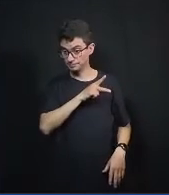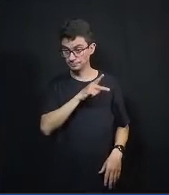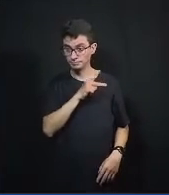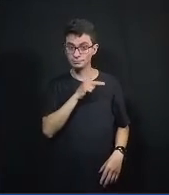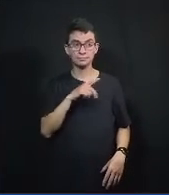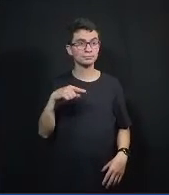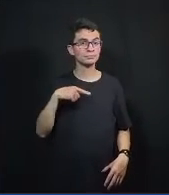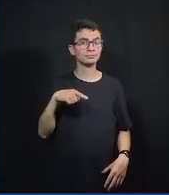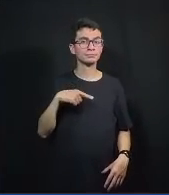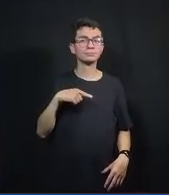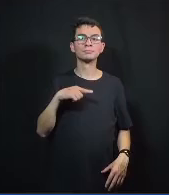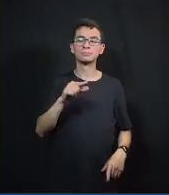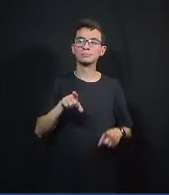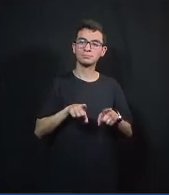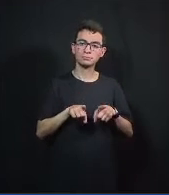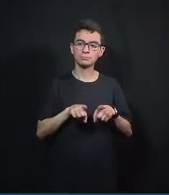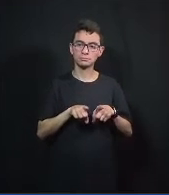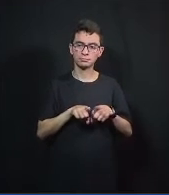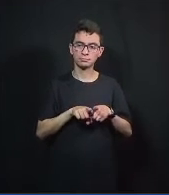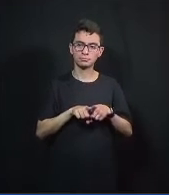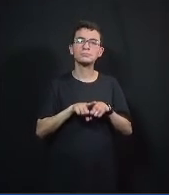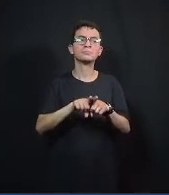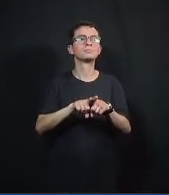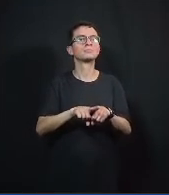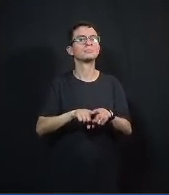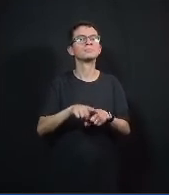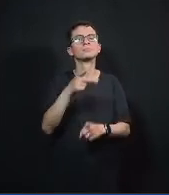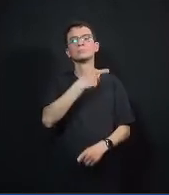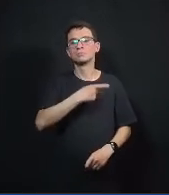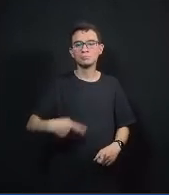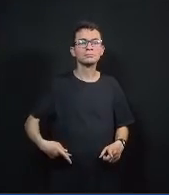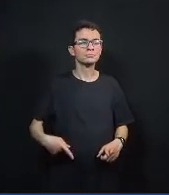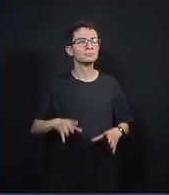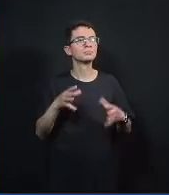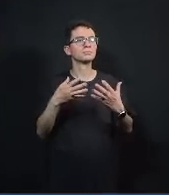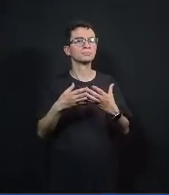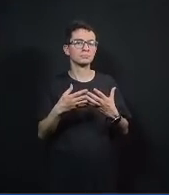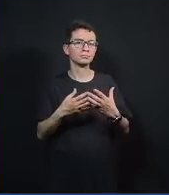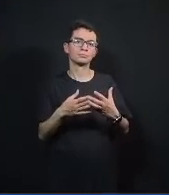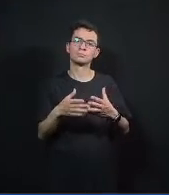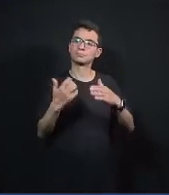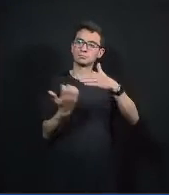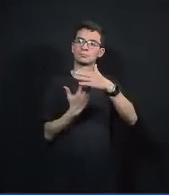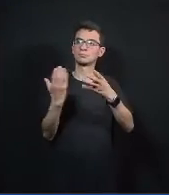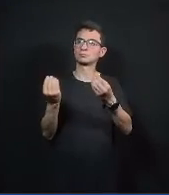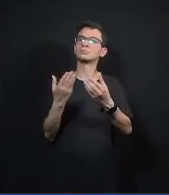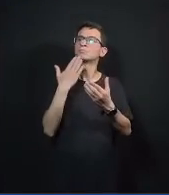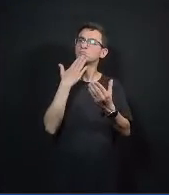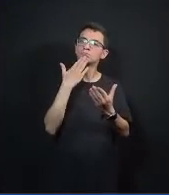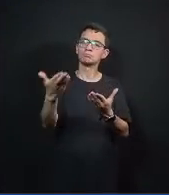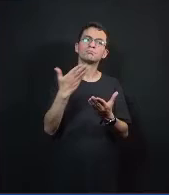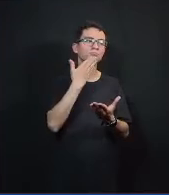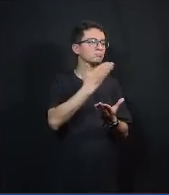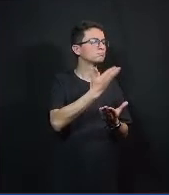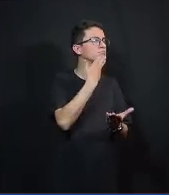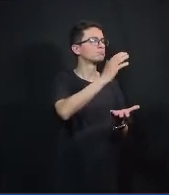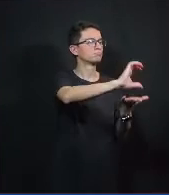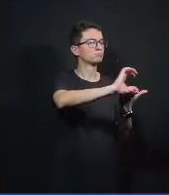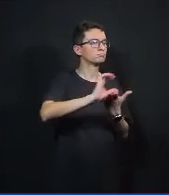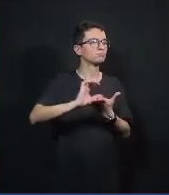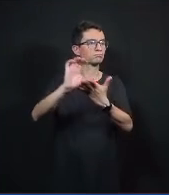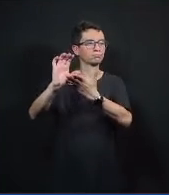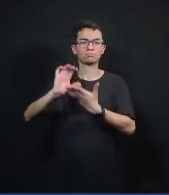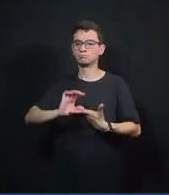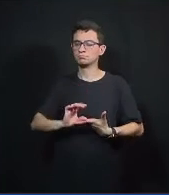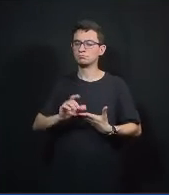Superior Eleitoral, ele foi a campo e conseguiu diversas empresas doadoras desses materiais para a Justiça Eleitoral. Eu aqui